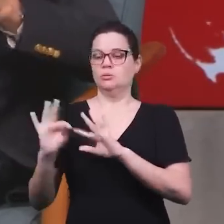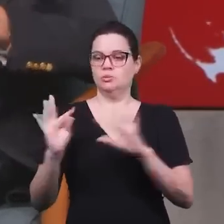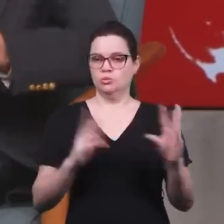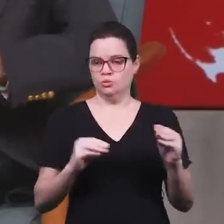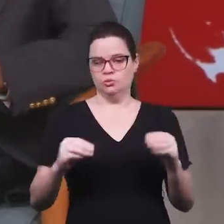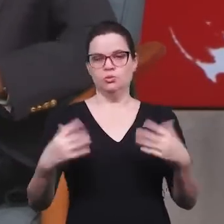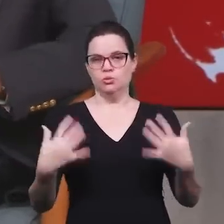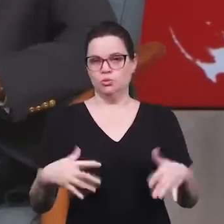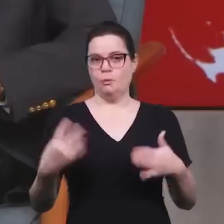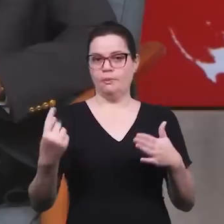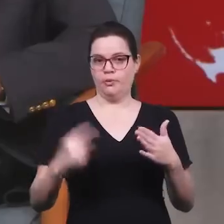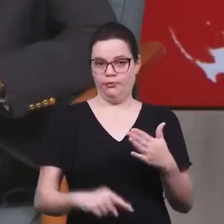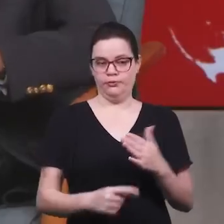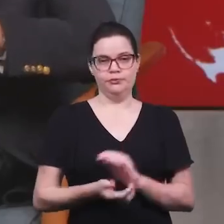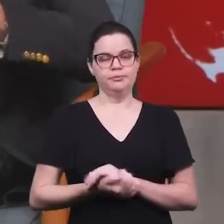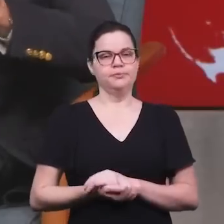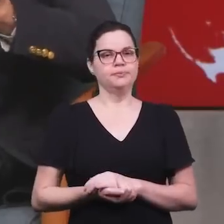pegar